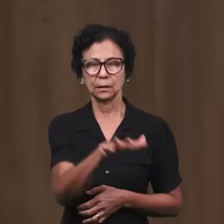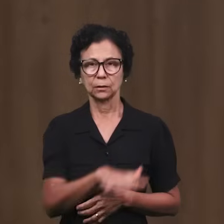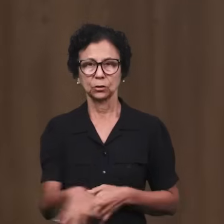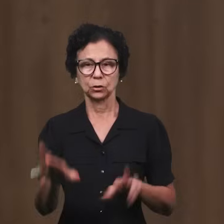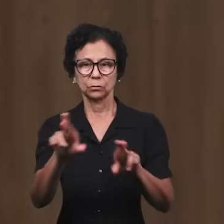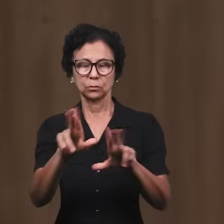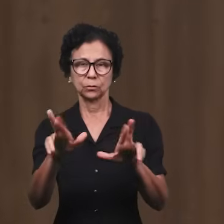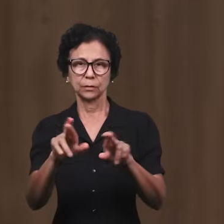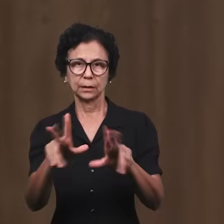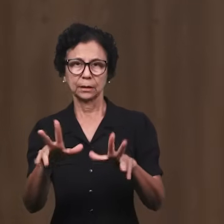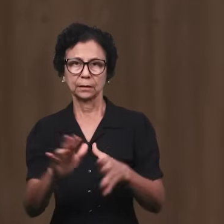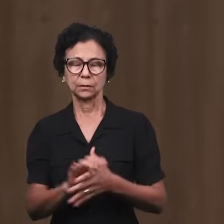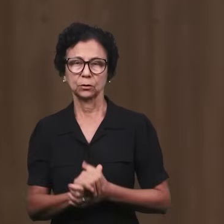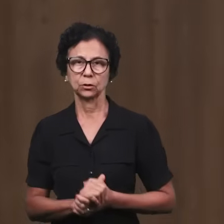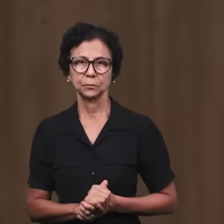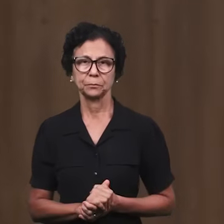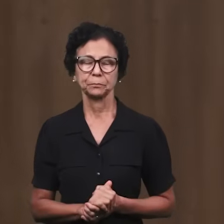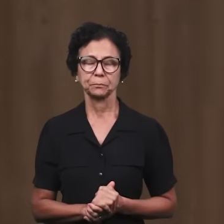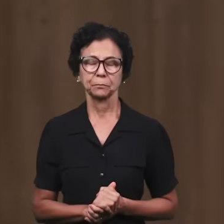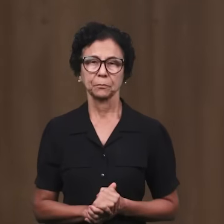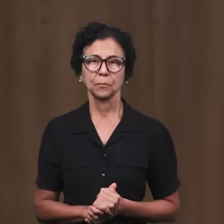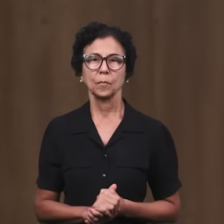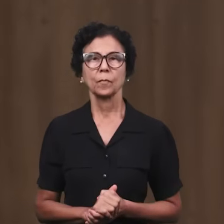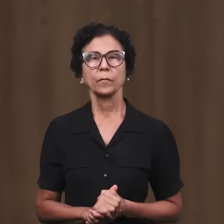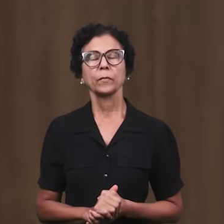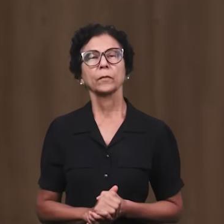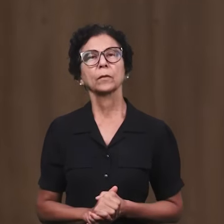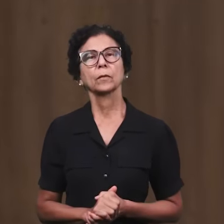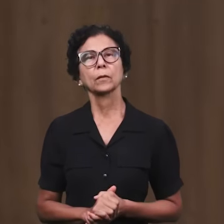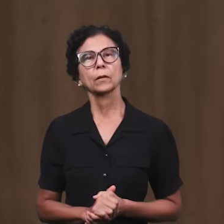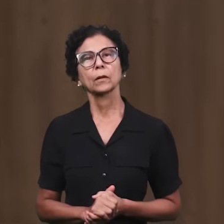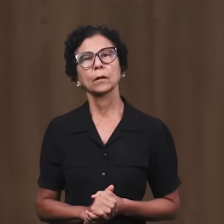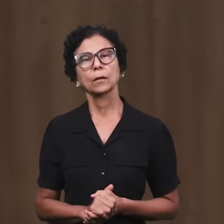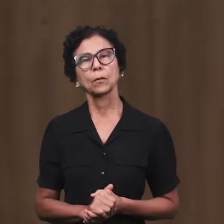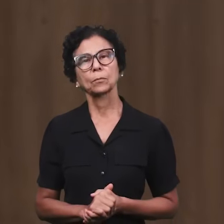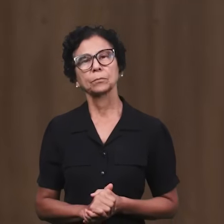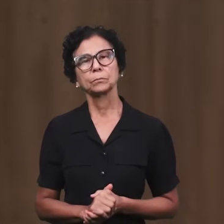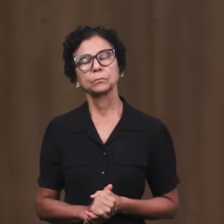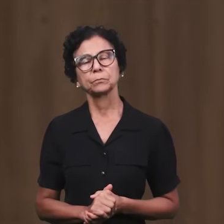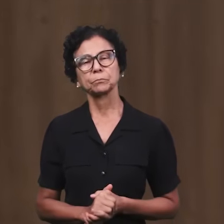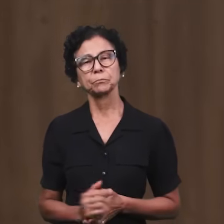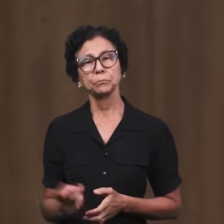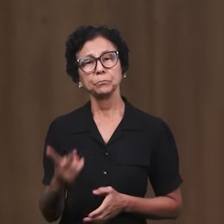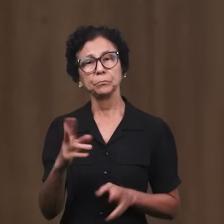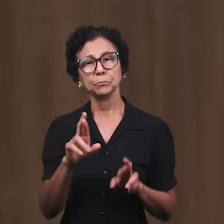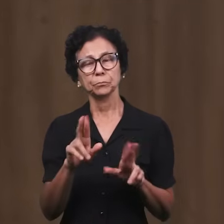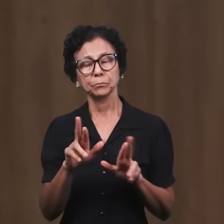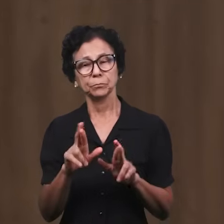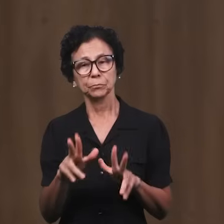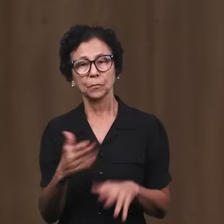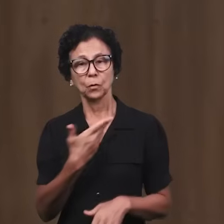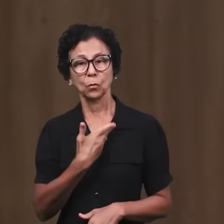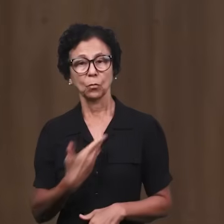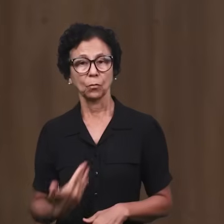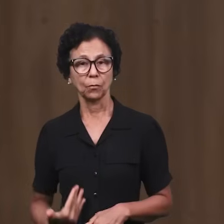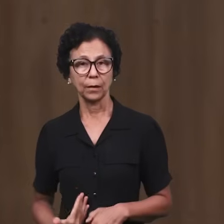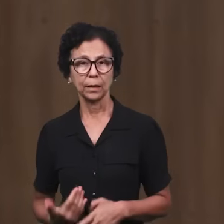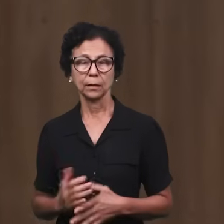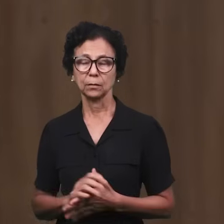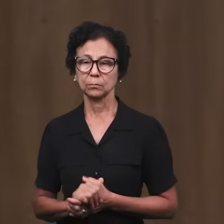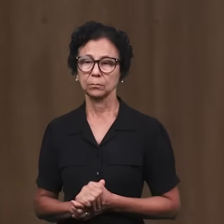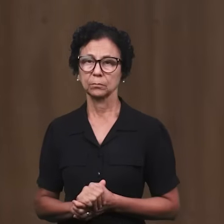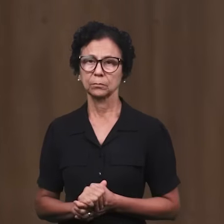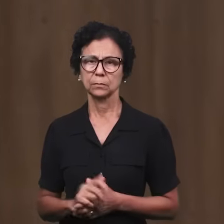diferente. O que nós podemos mostrar é o seguinte: o governo, existe muitas formas de comprar